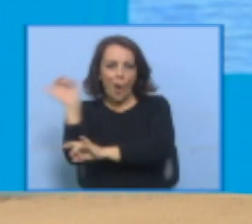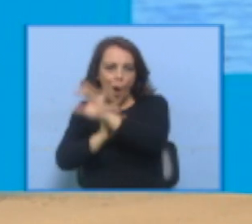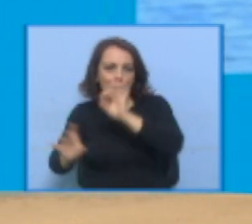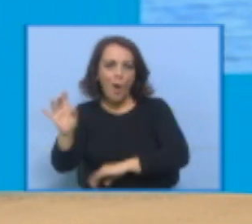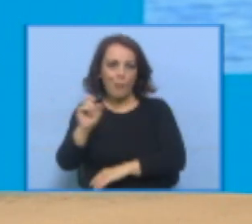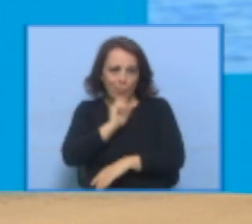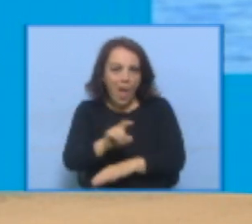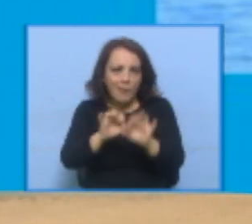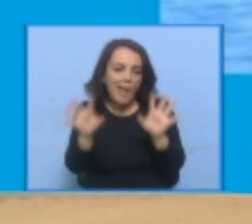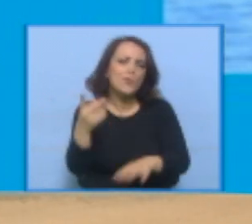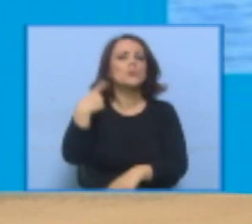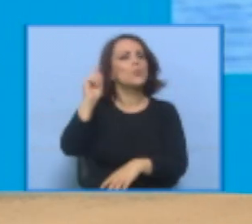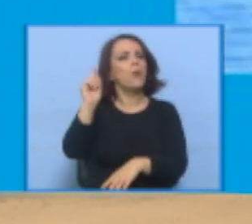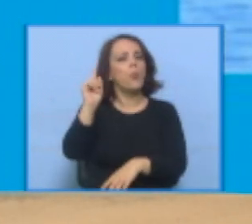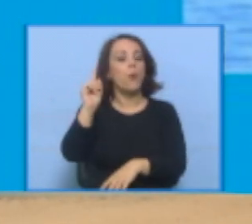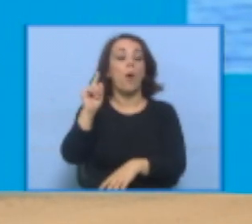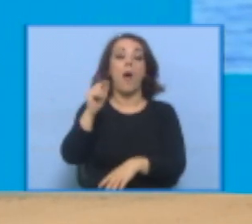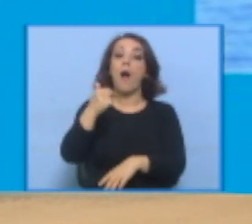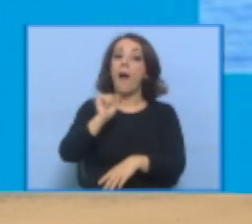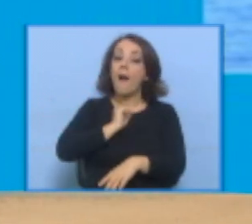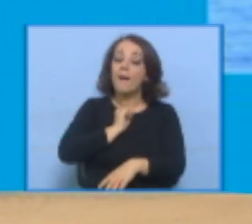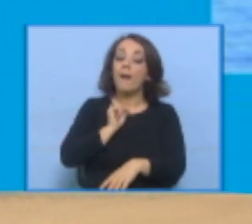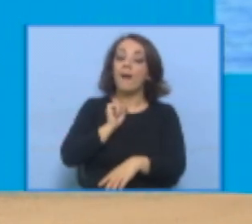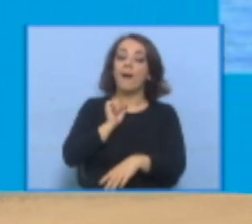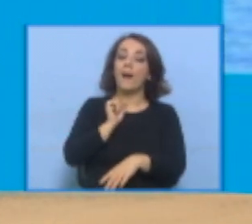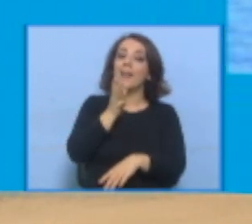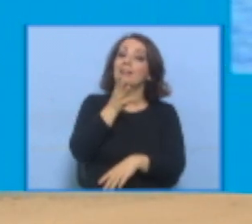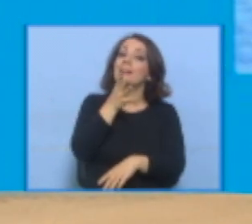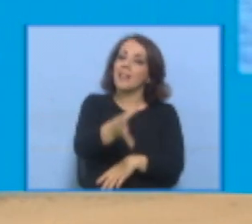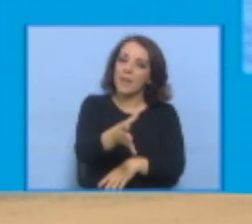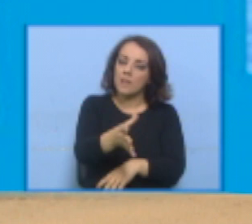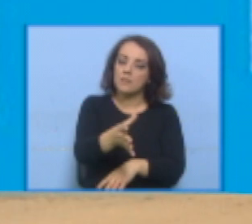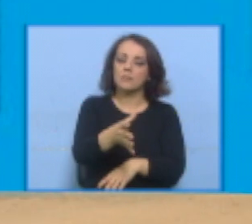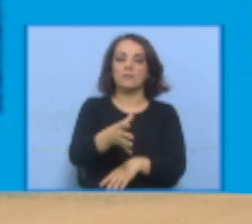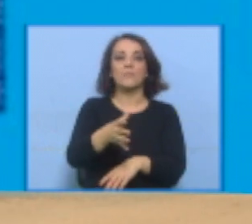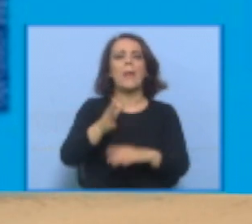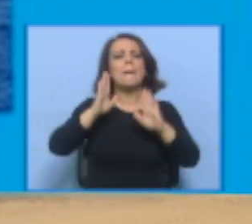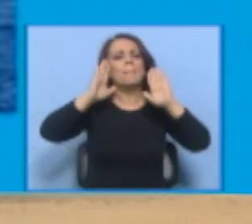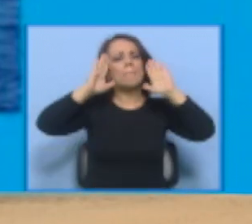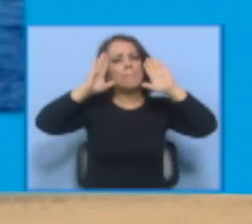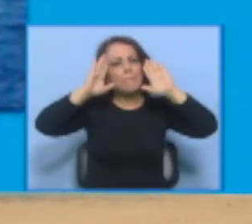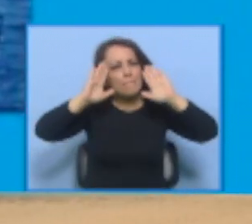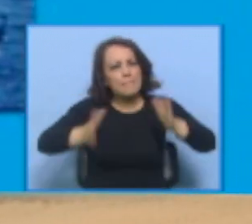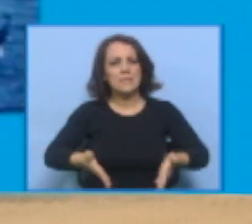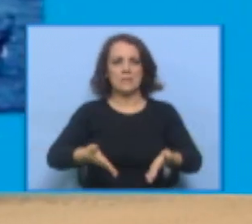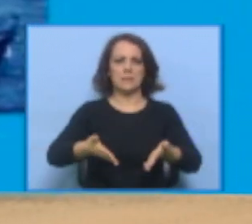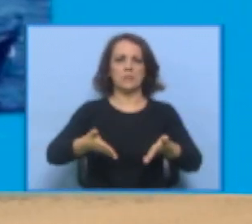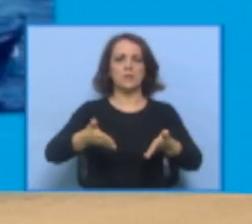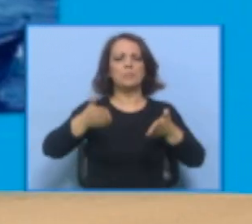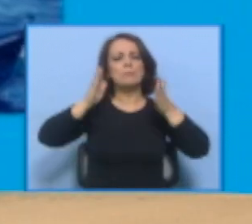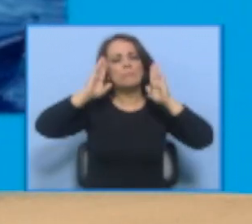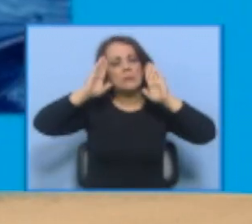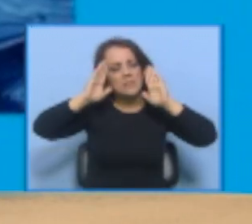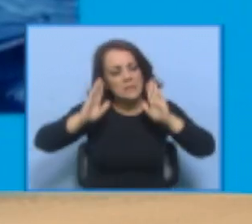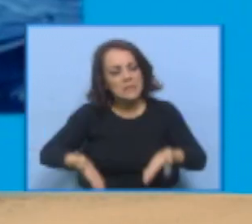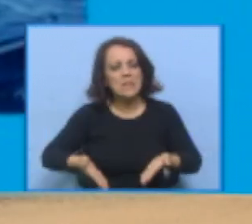Bom, mas o que nós dizemos é que há uma necessidade absoluta de encontrar